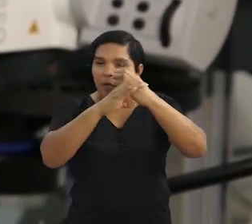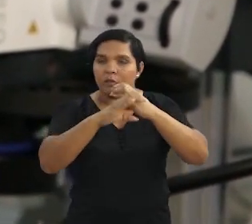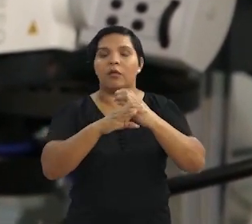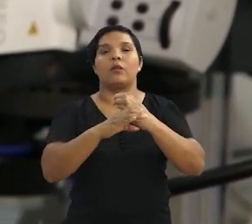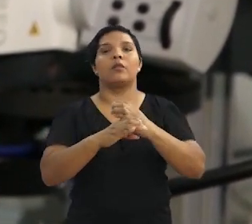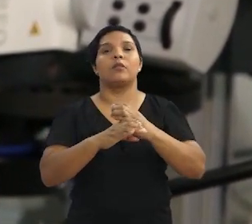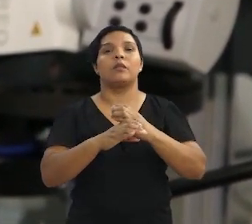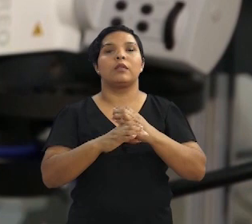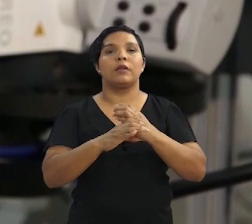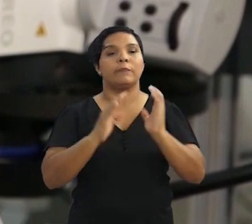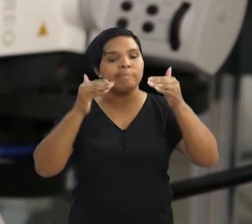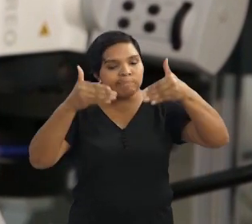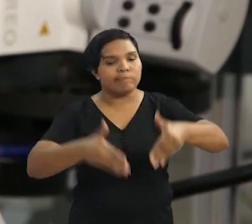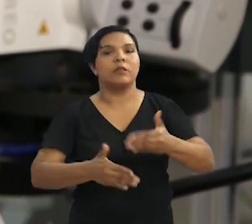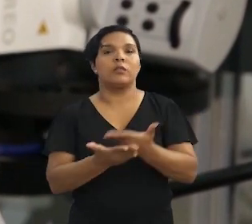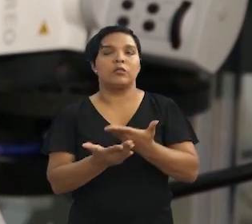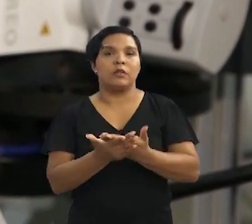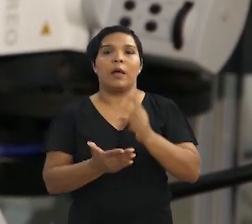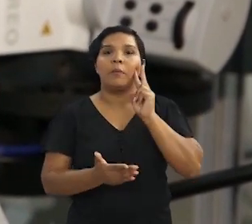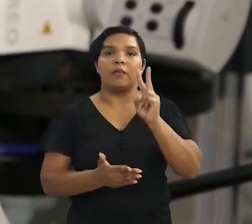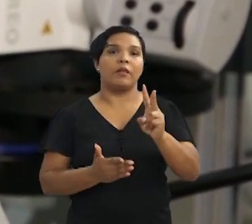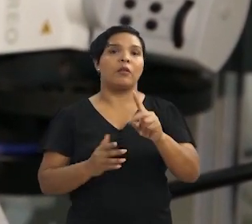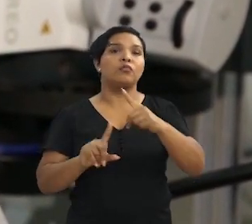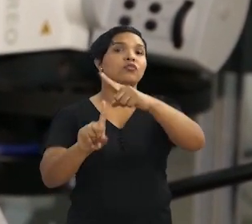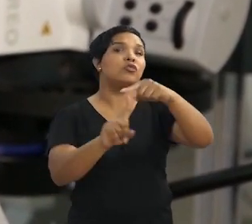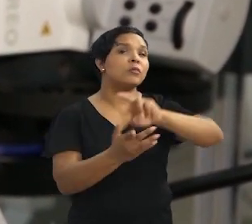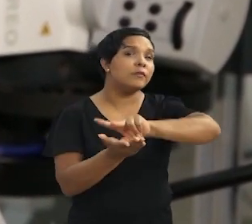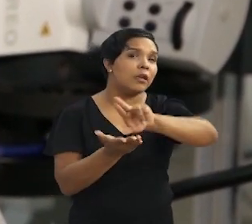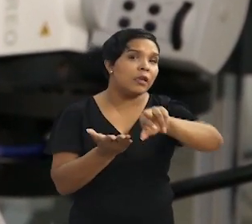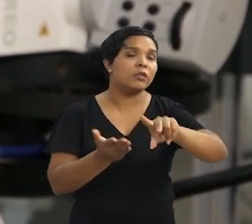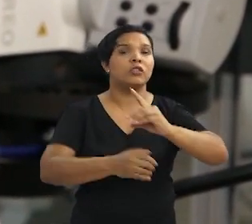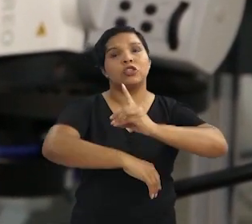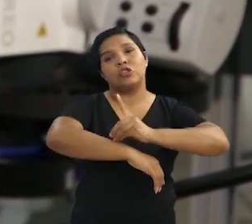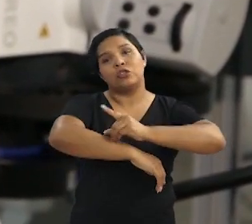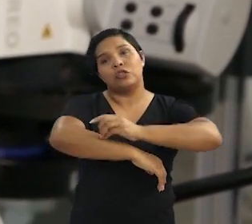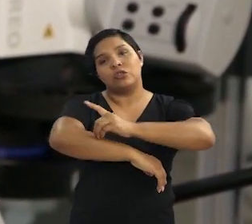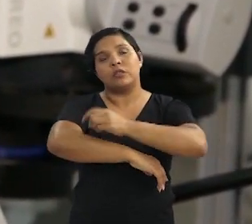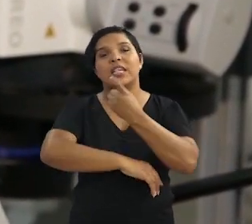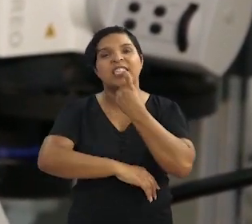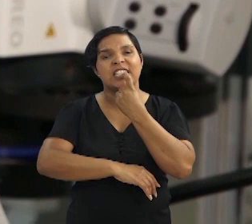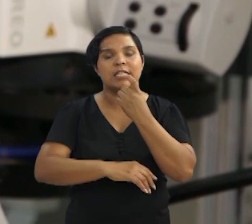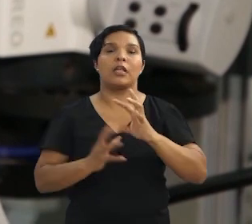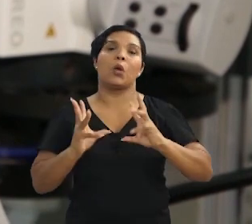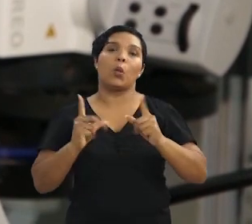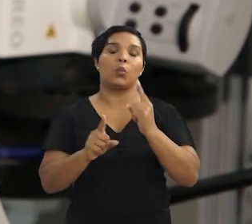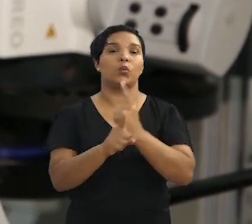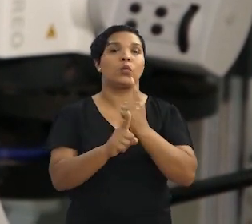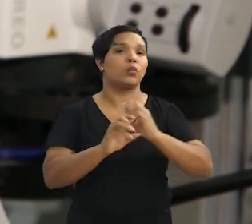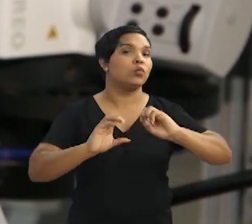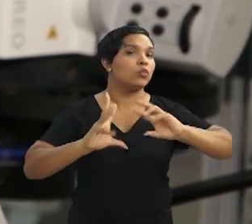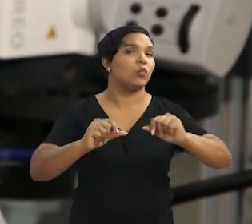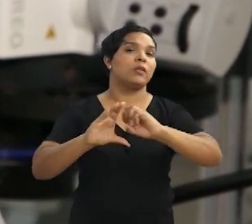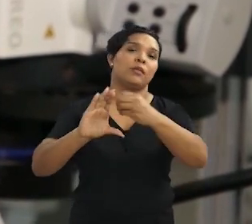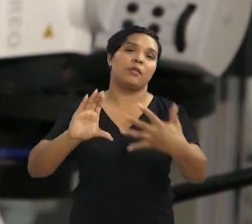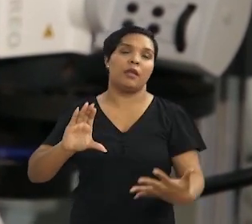vir no laboratório, se debruçar dos artigos que existem no mundo sobre vértebras de dinossauro. E aí a gente veio e conseguimos encaixar todas